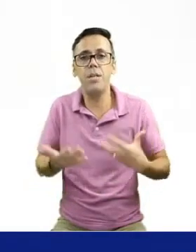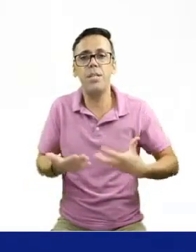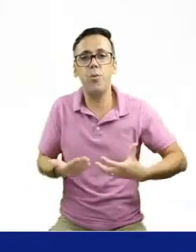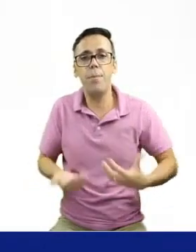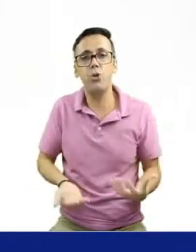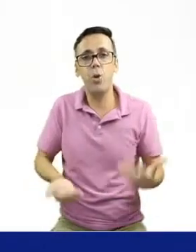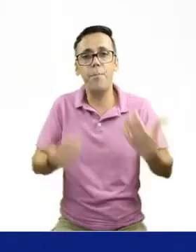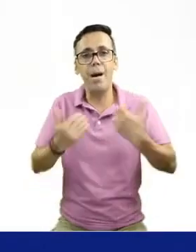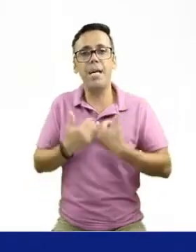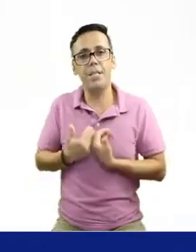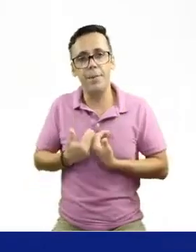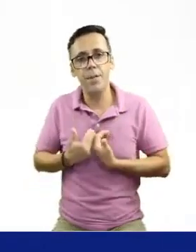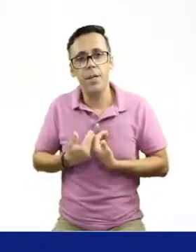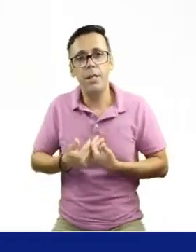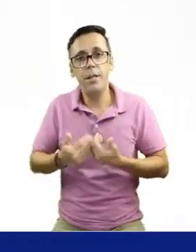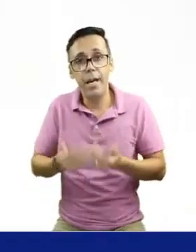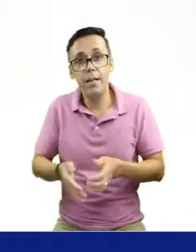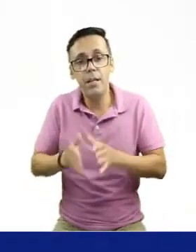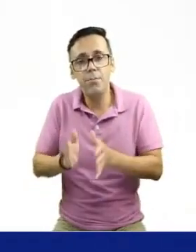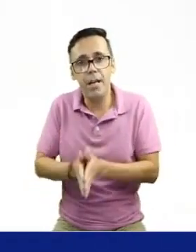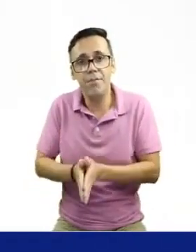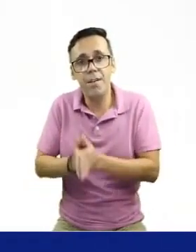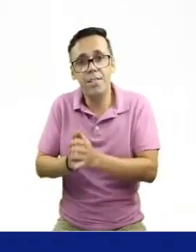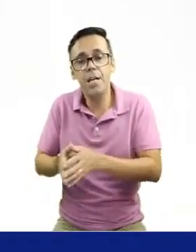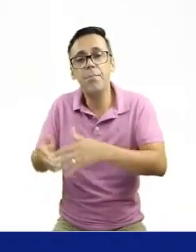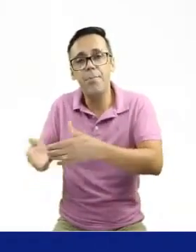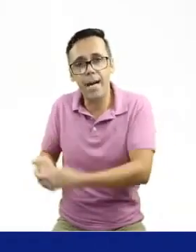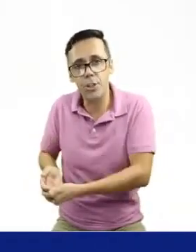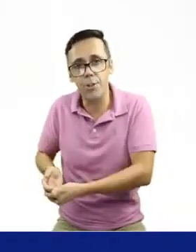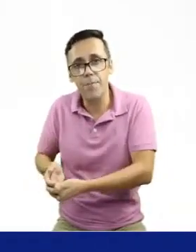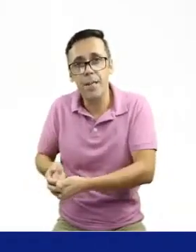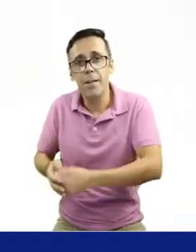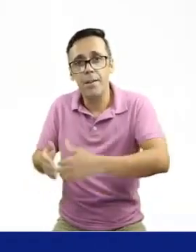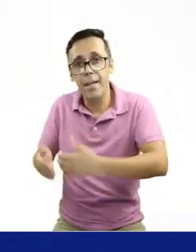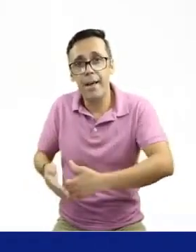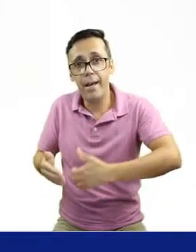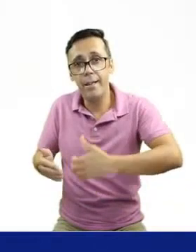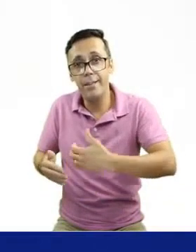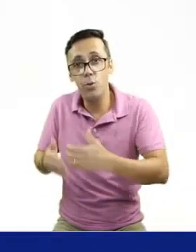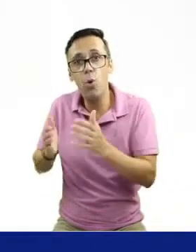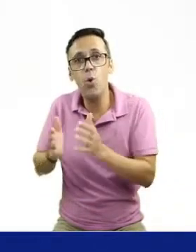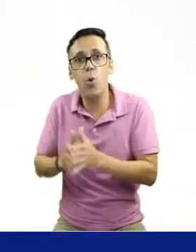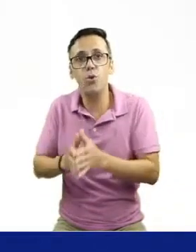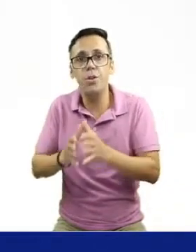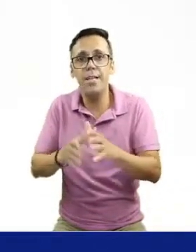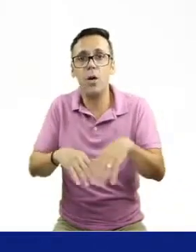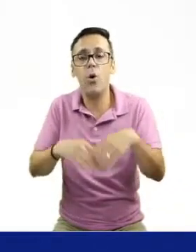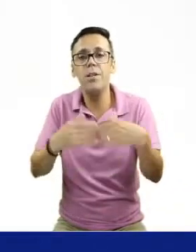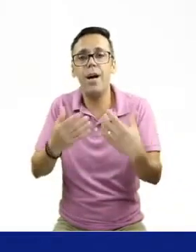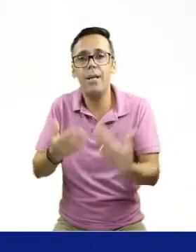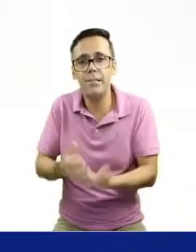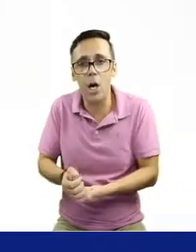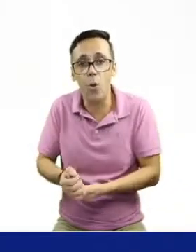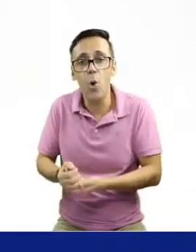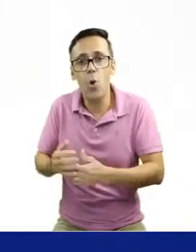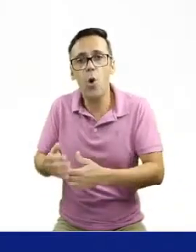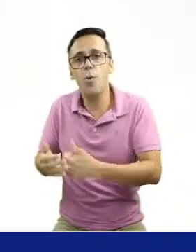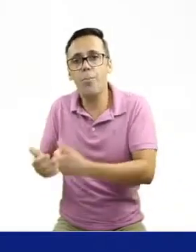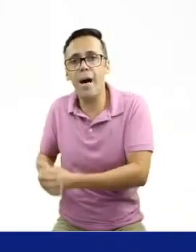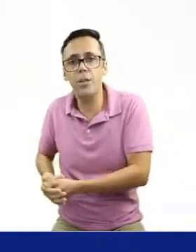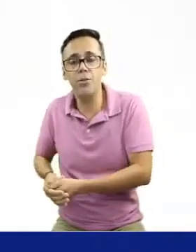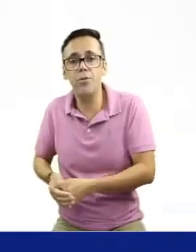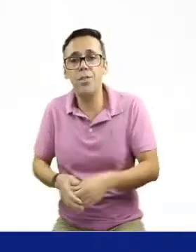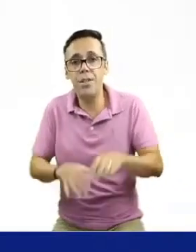você se considera por exemplo uma pessoa parda e quer também fazer parte do e dessa cota racial